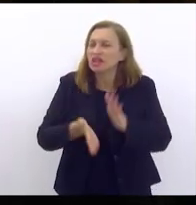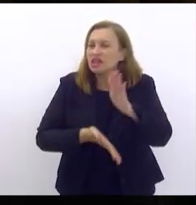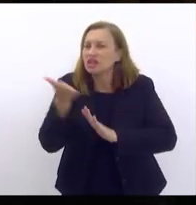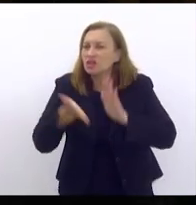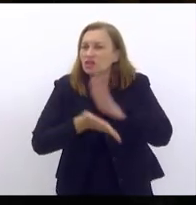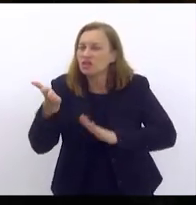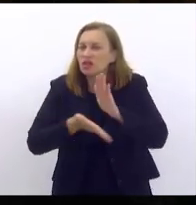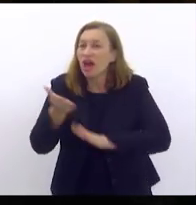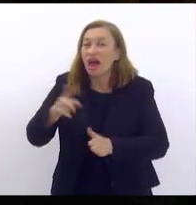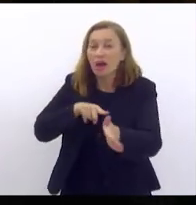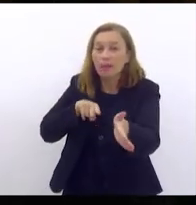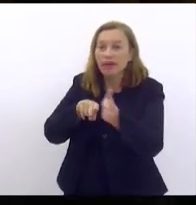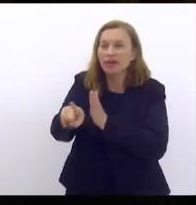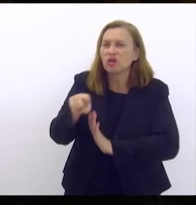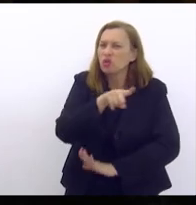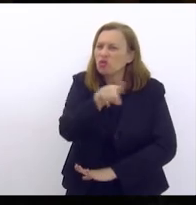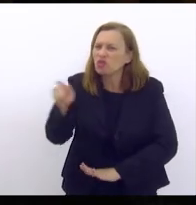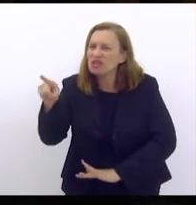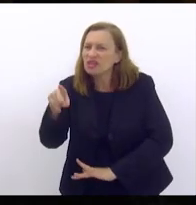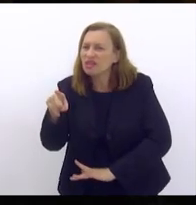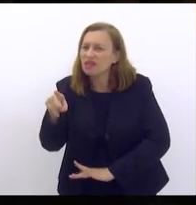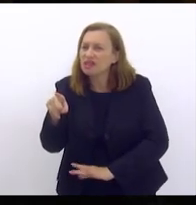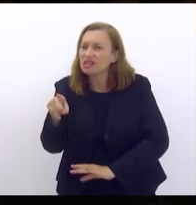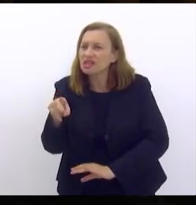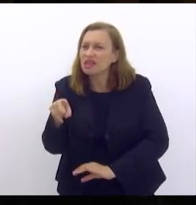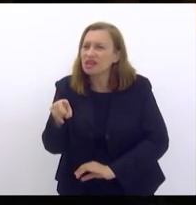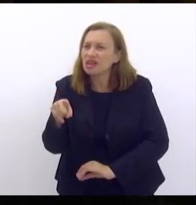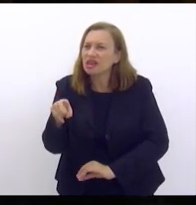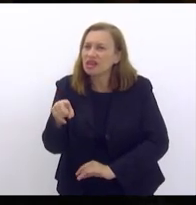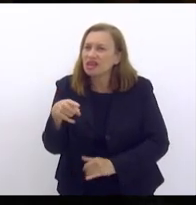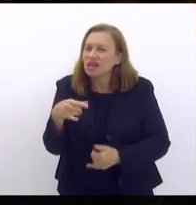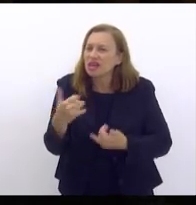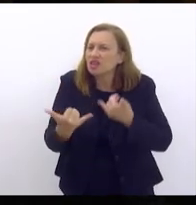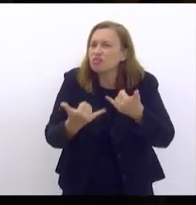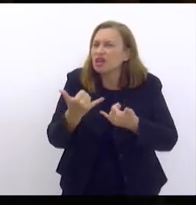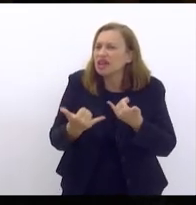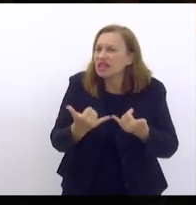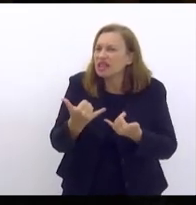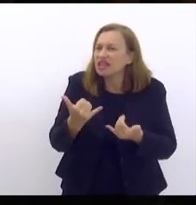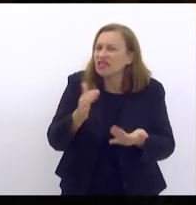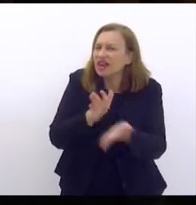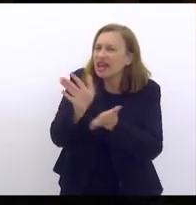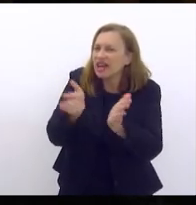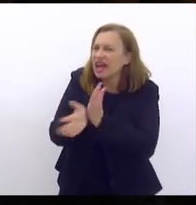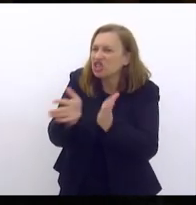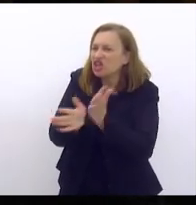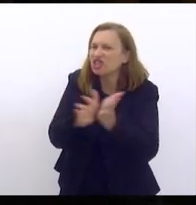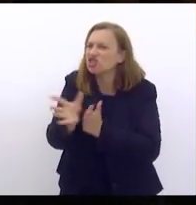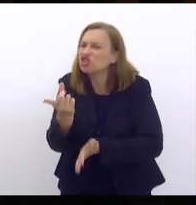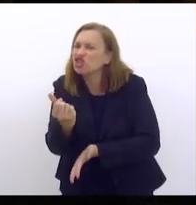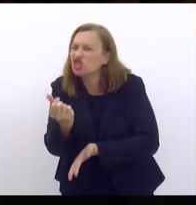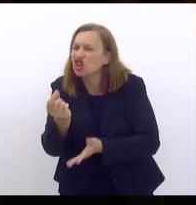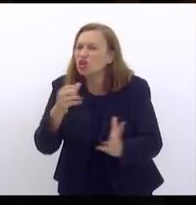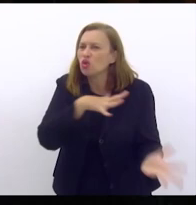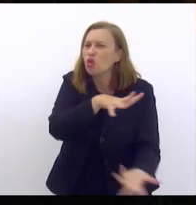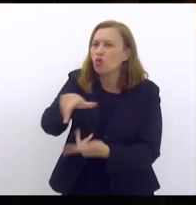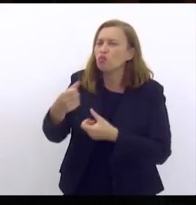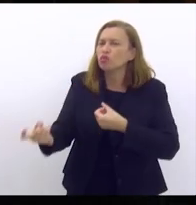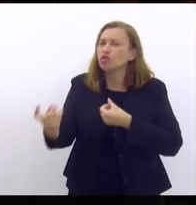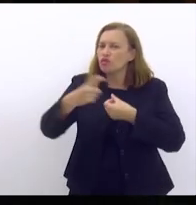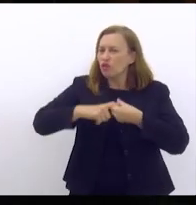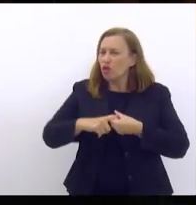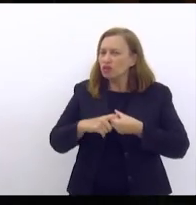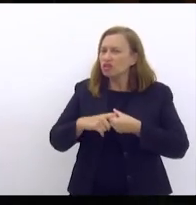fica a pergunta, quando ele vai fazer a papagaiada dele, a luxúria dele, mundo afora, e volta para o